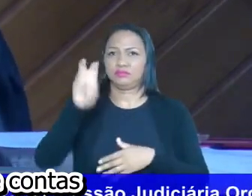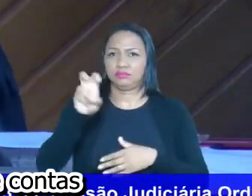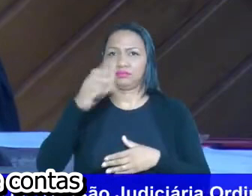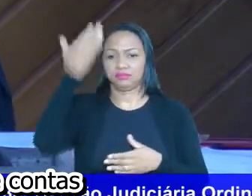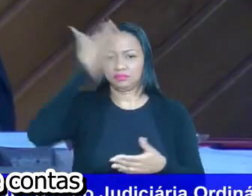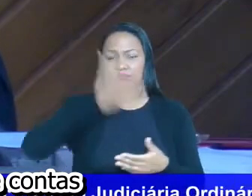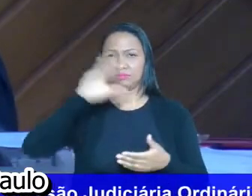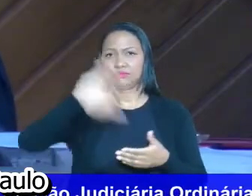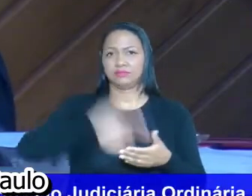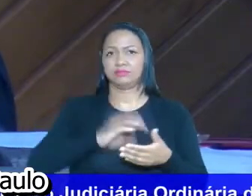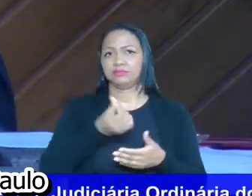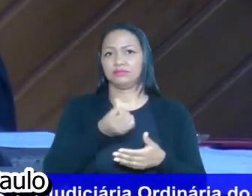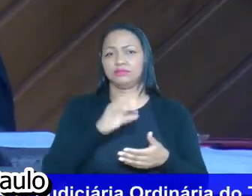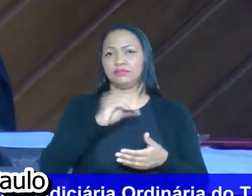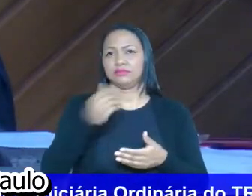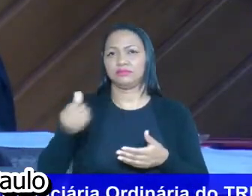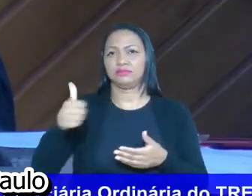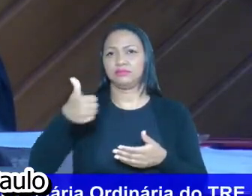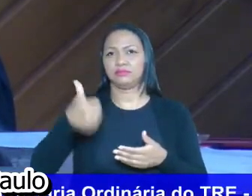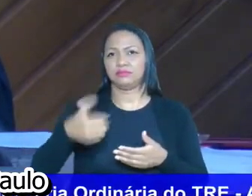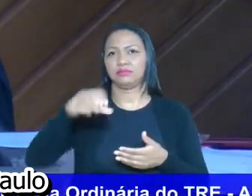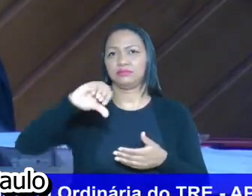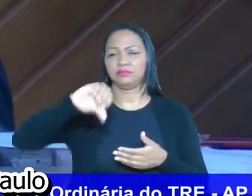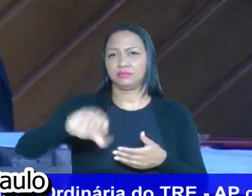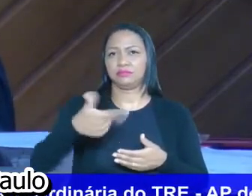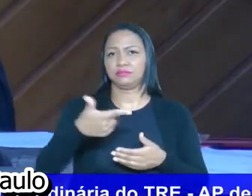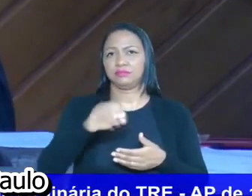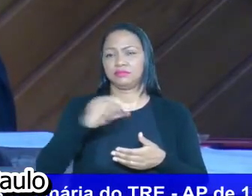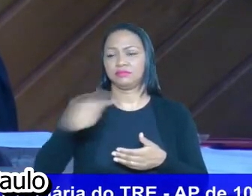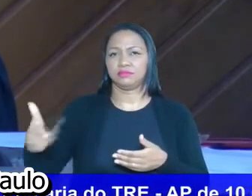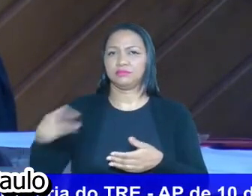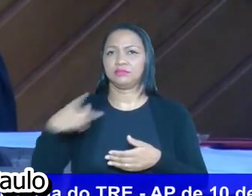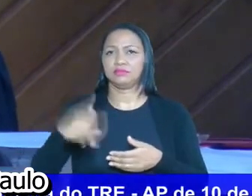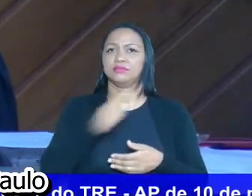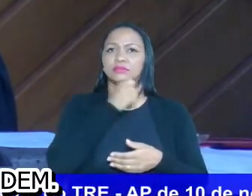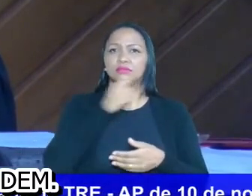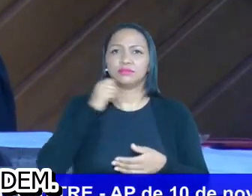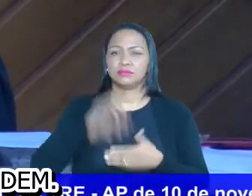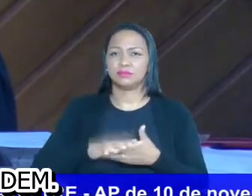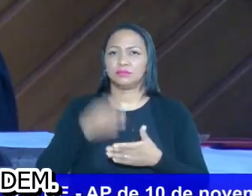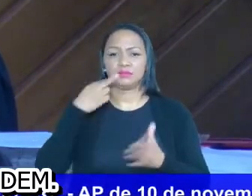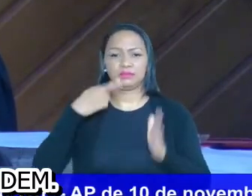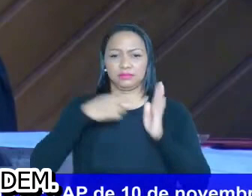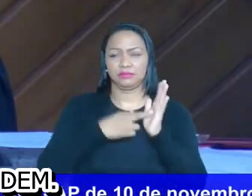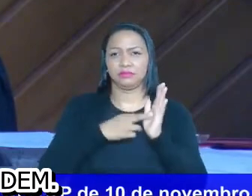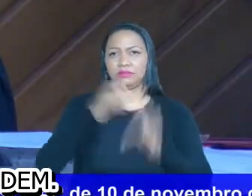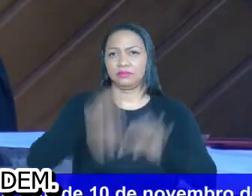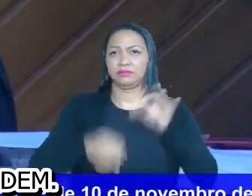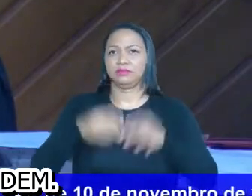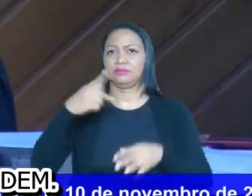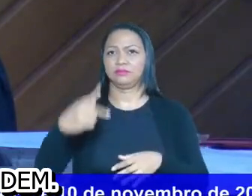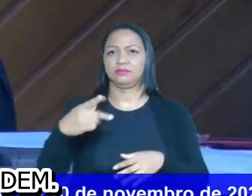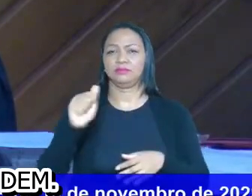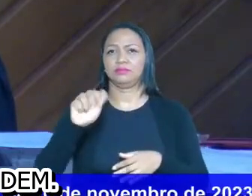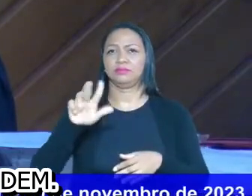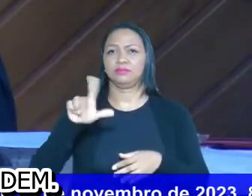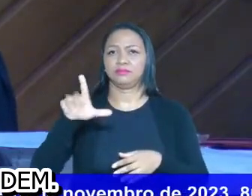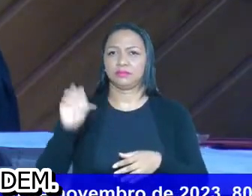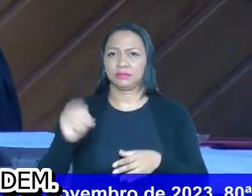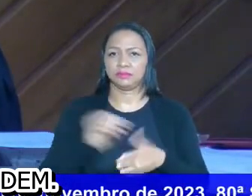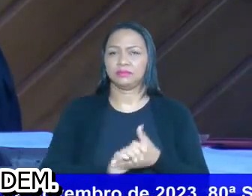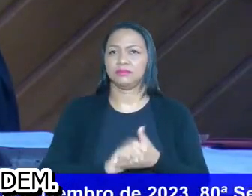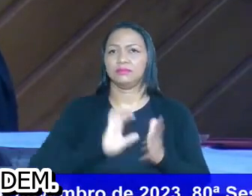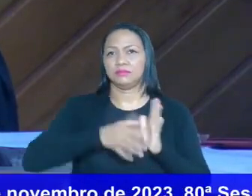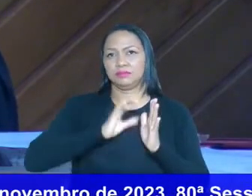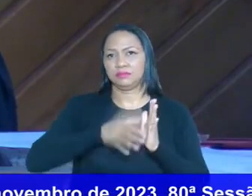contas 0600-109 de 2023, origem Macapá, relator o juiz Paulo Madeira, interessado é o Partido